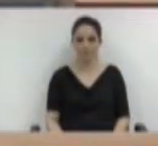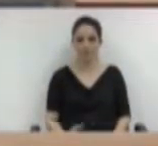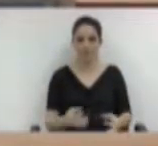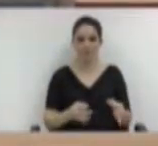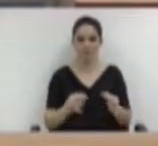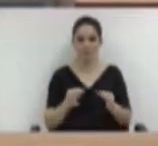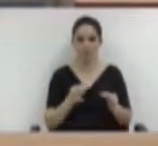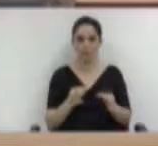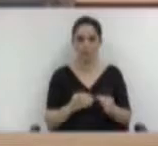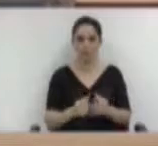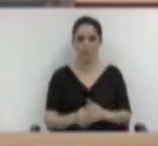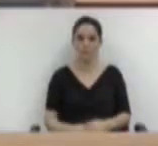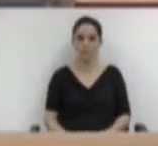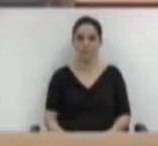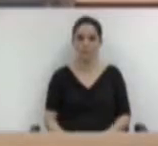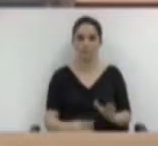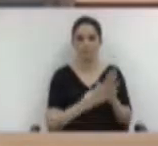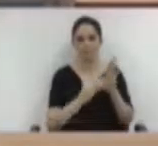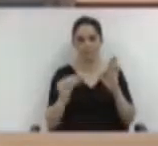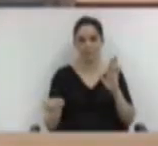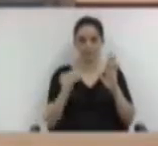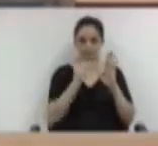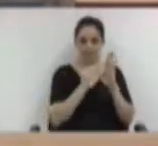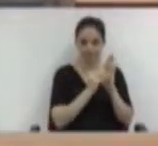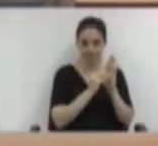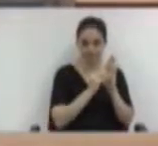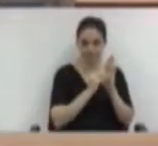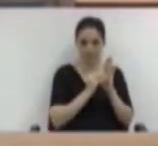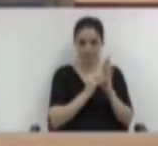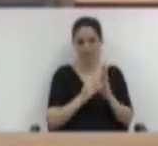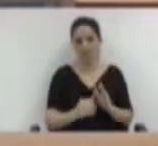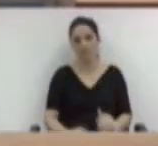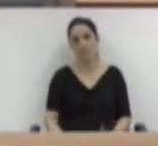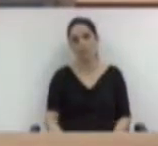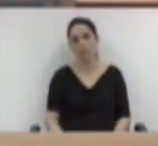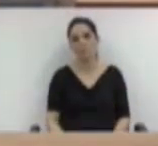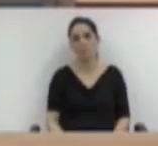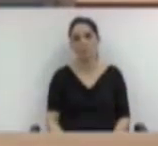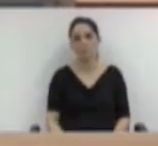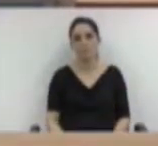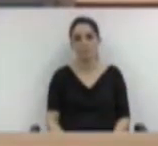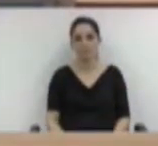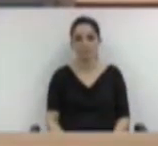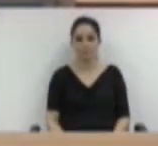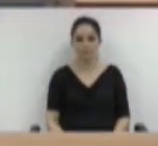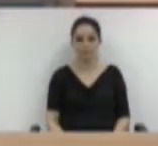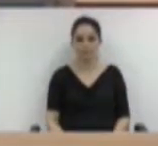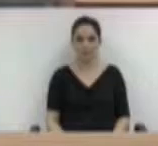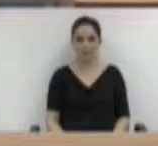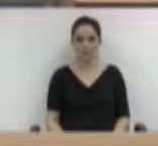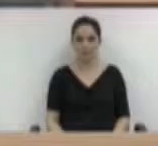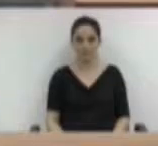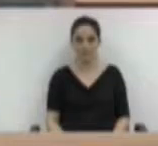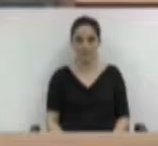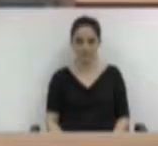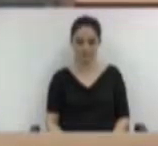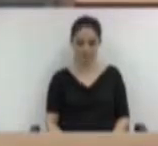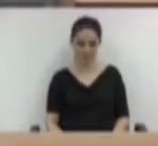Projeto de lei, aliás, emenda número 1 ao substitutivo número 15 ao projeto de resolução